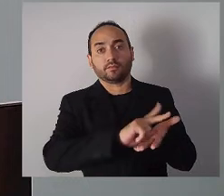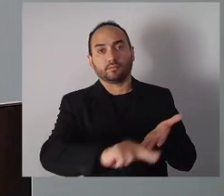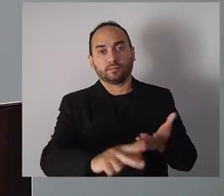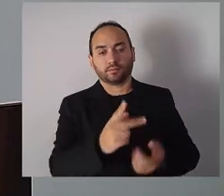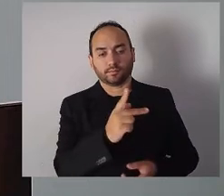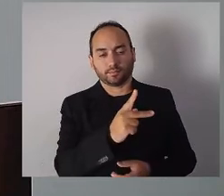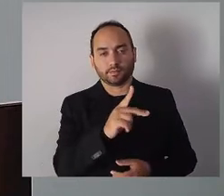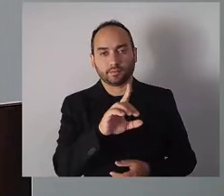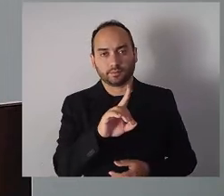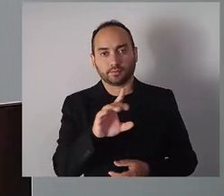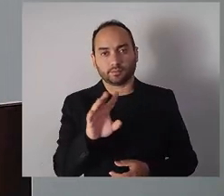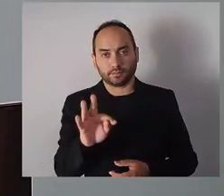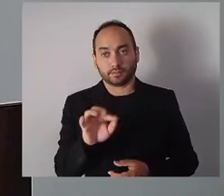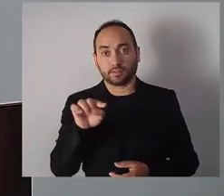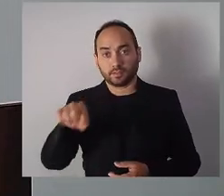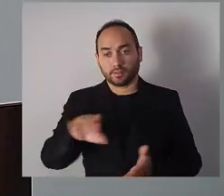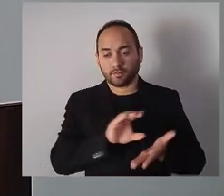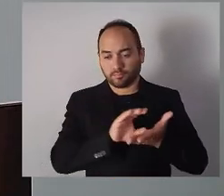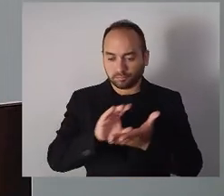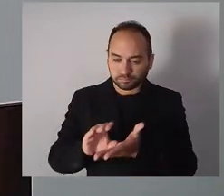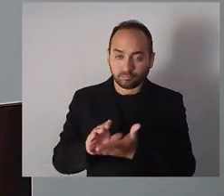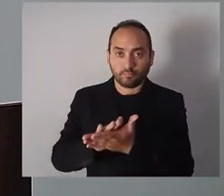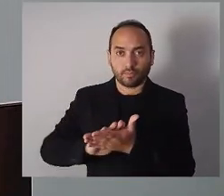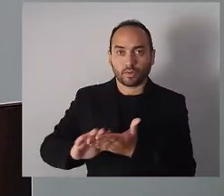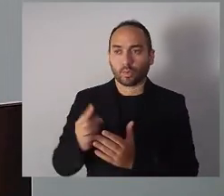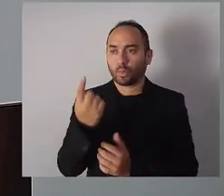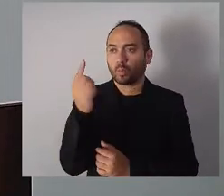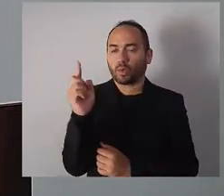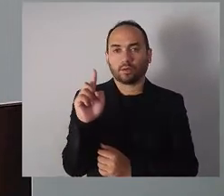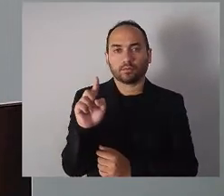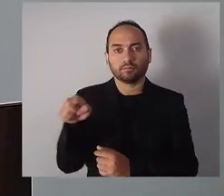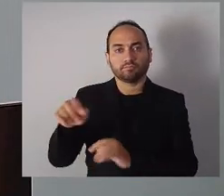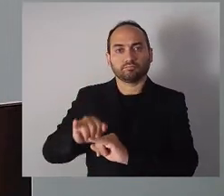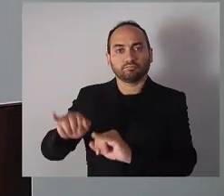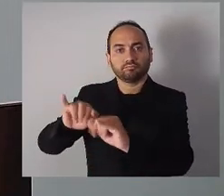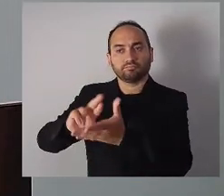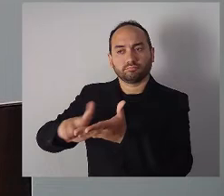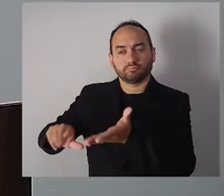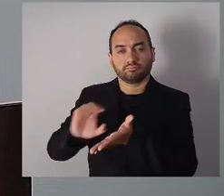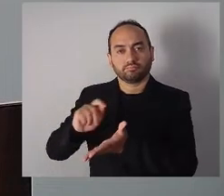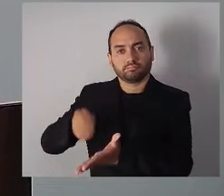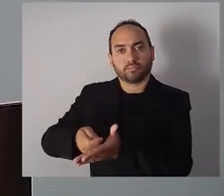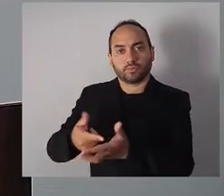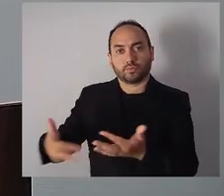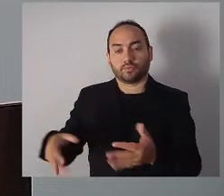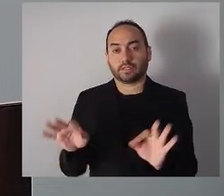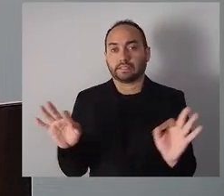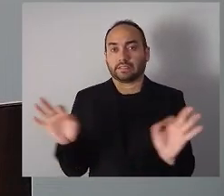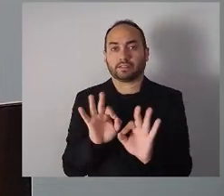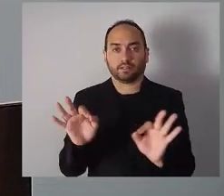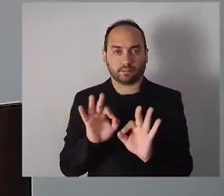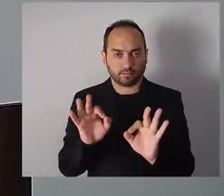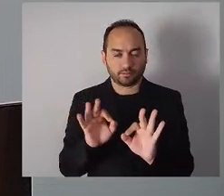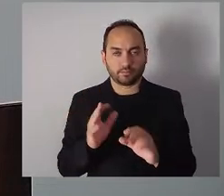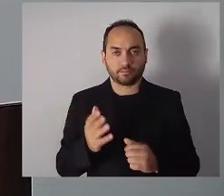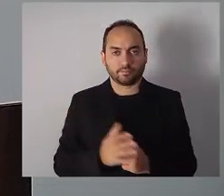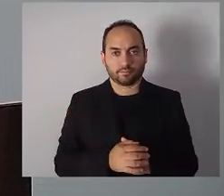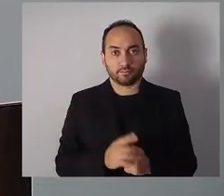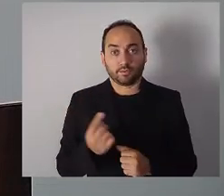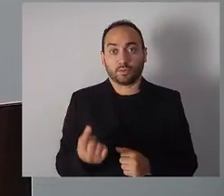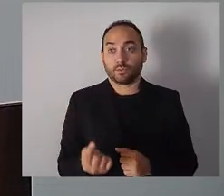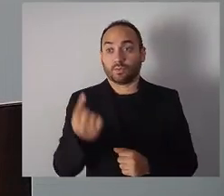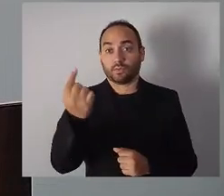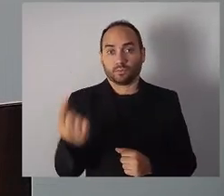PDT que não recebeu um real de recurso financeiro. O